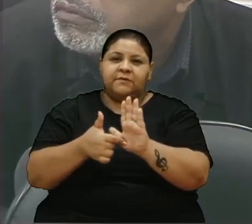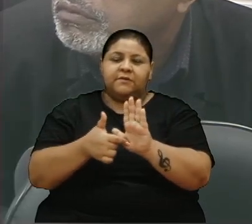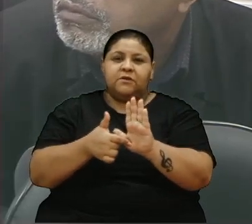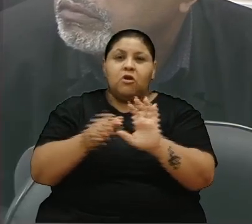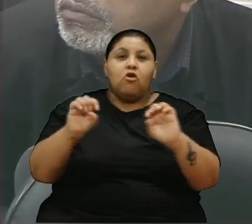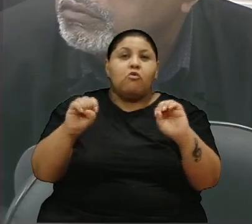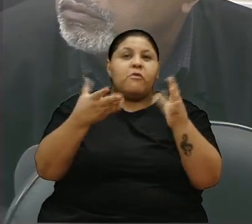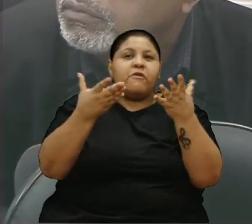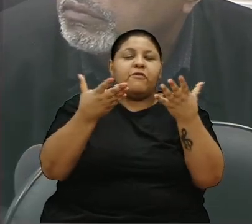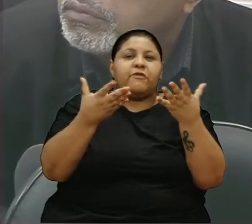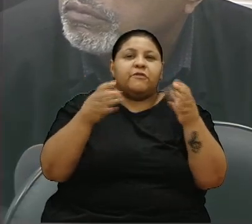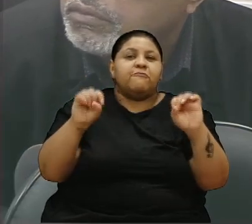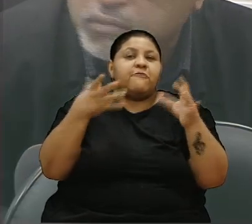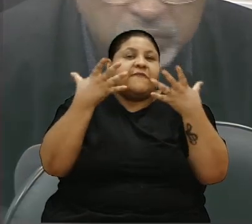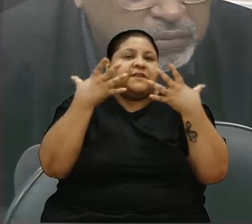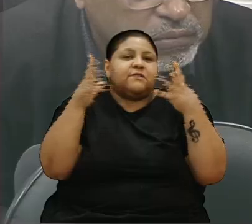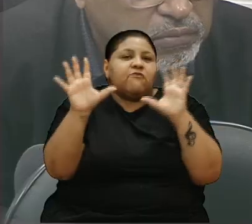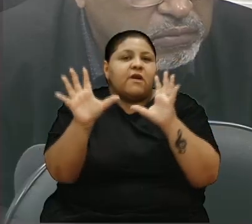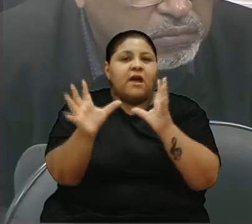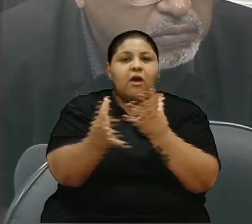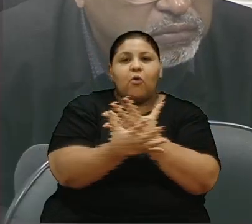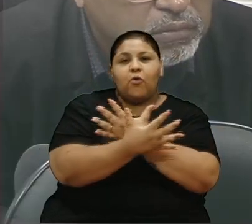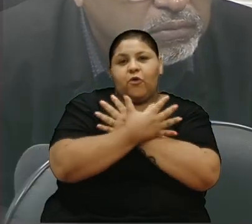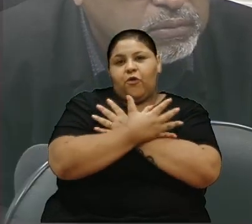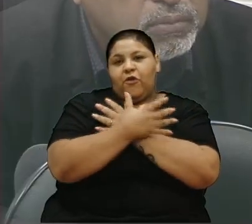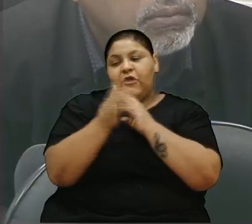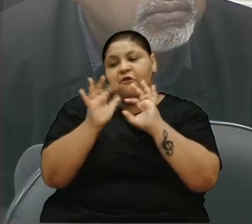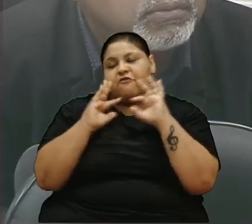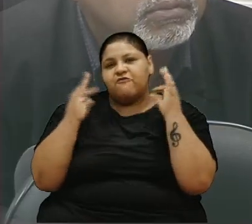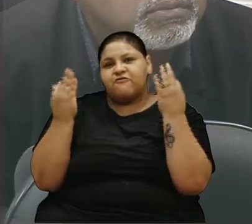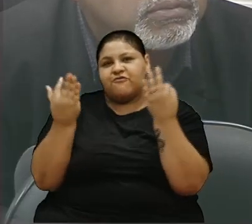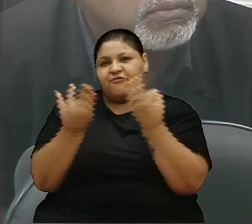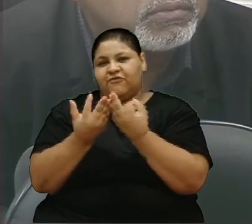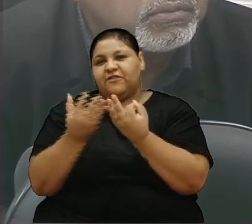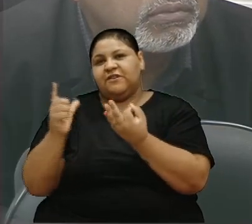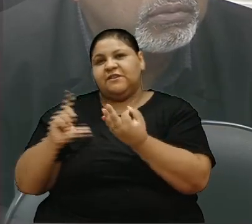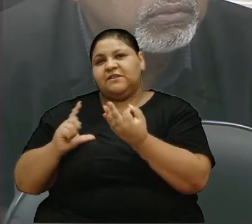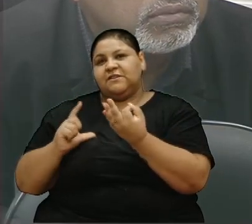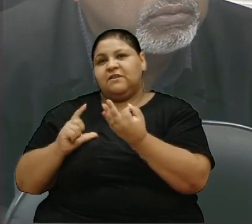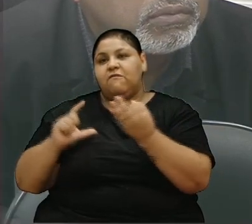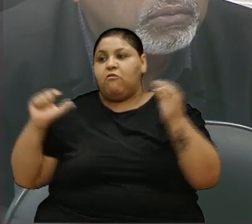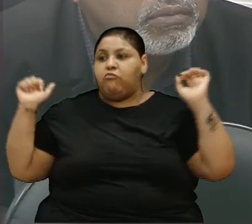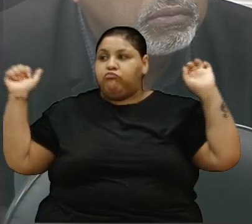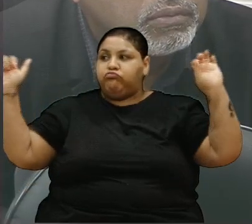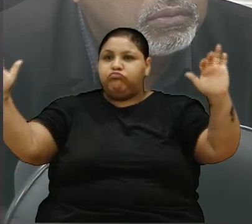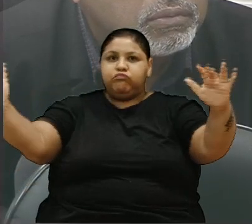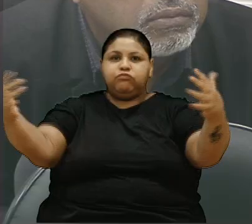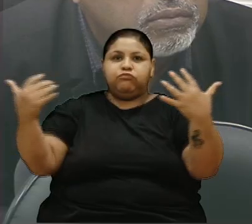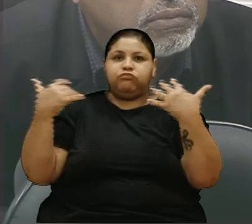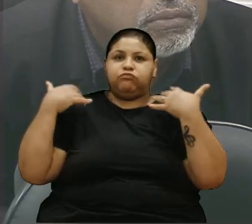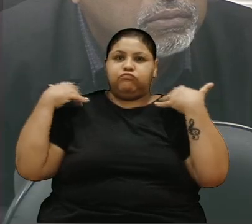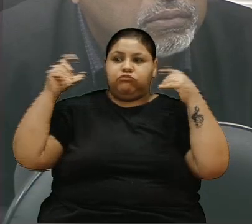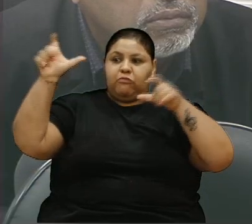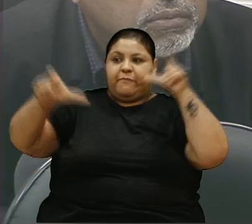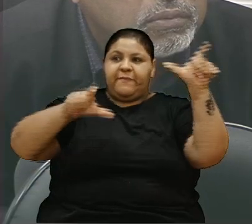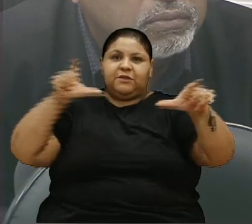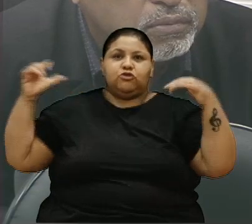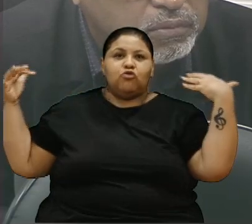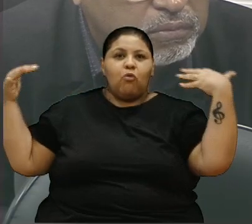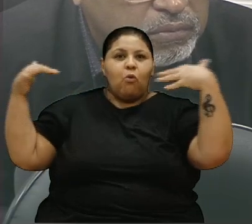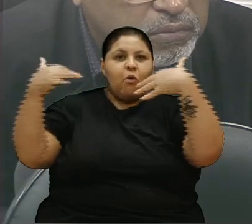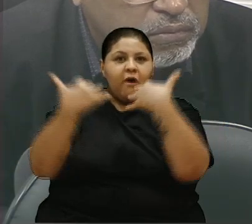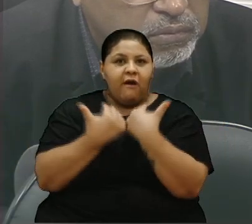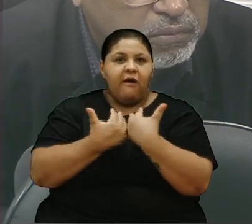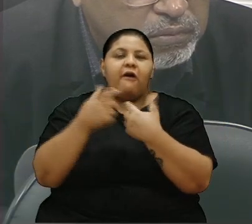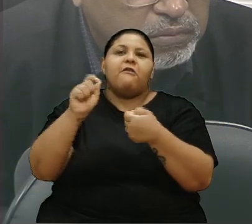festa que foi acolhedora, familiar, e trouxe muitas pessoas para a festa. E isso nos faz refletir também ao incentivo a